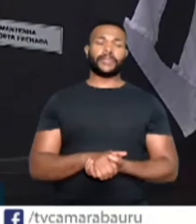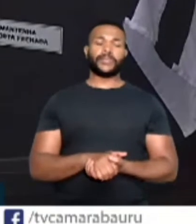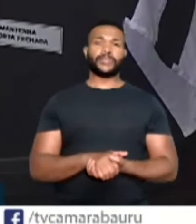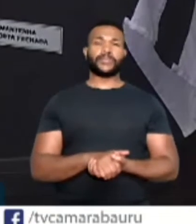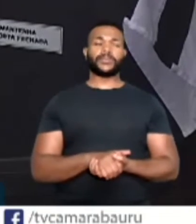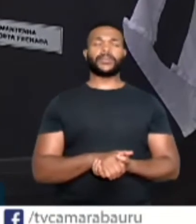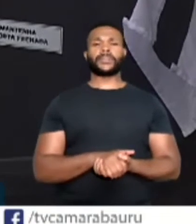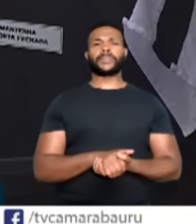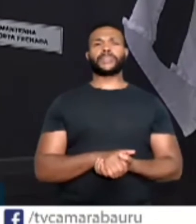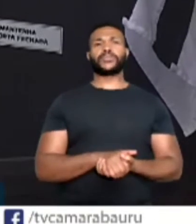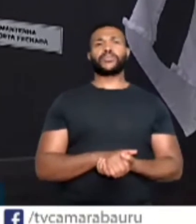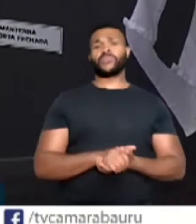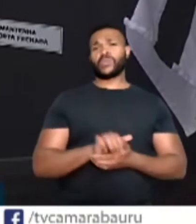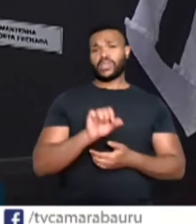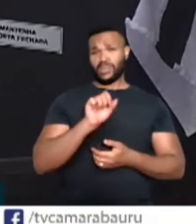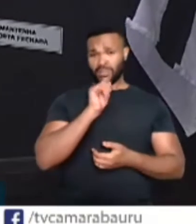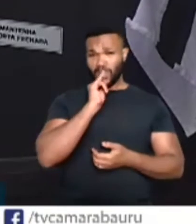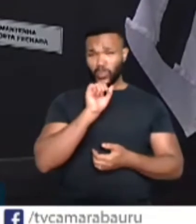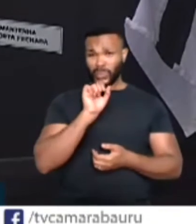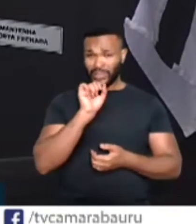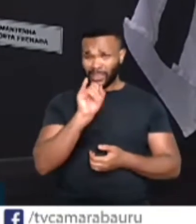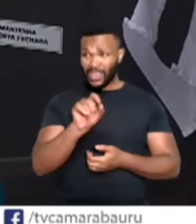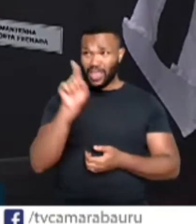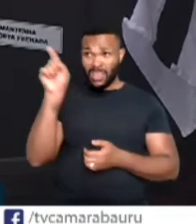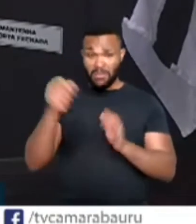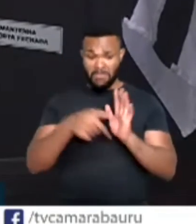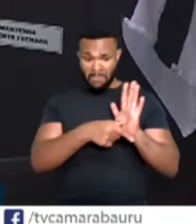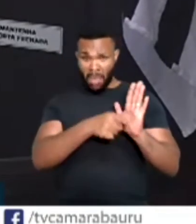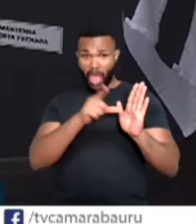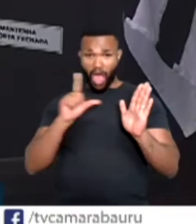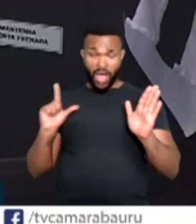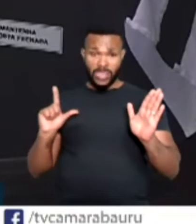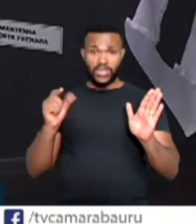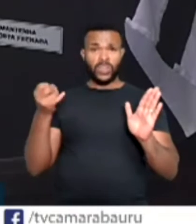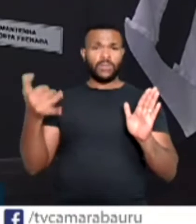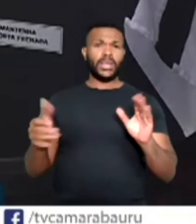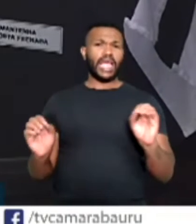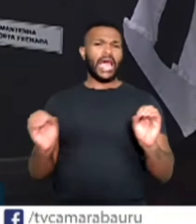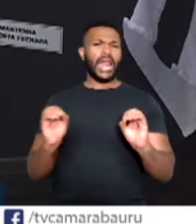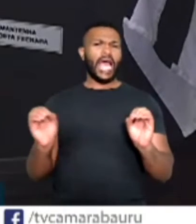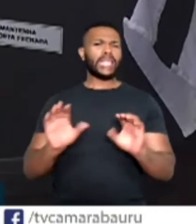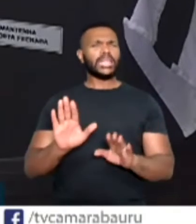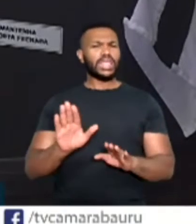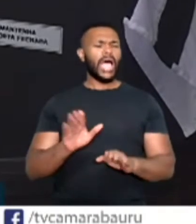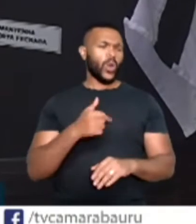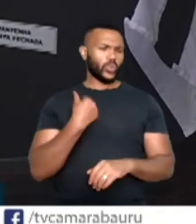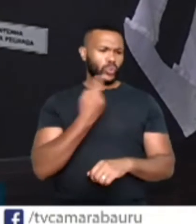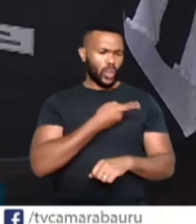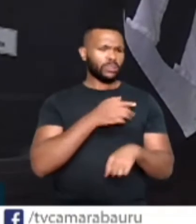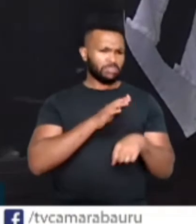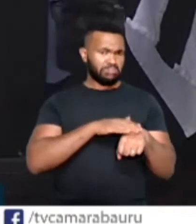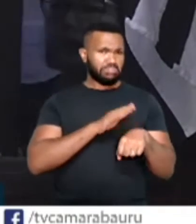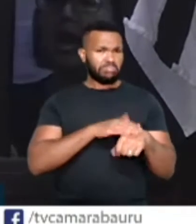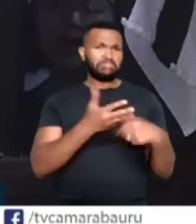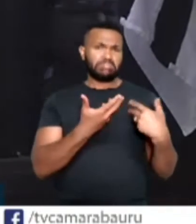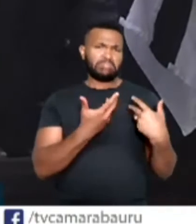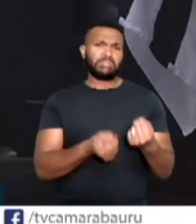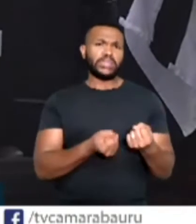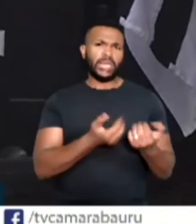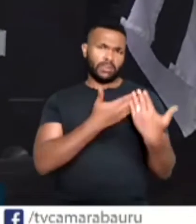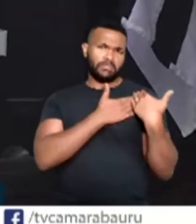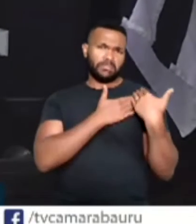Caso não haja a antecipação do Poder Executivo, nós não temos problema nenhum de fazer o nosso papel. Mas